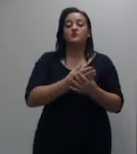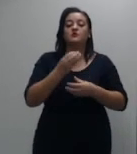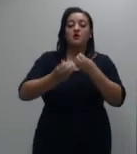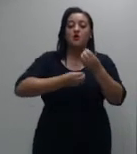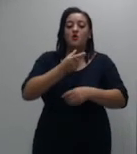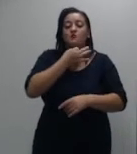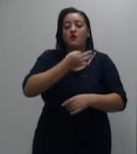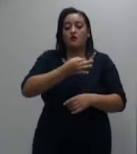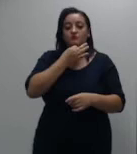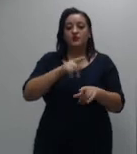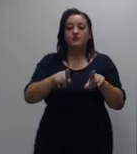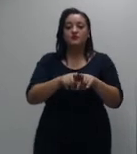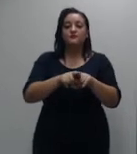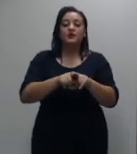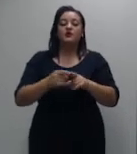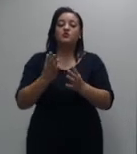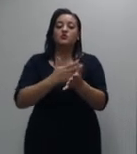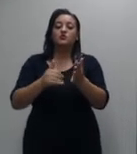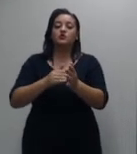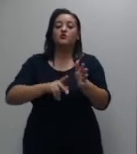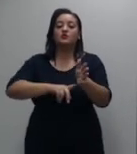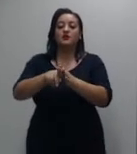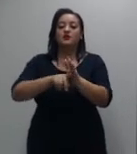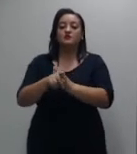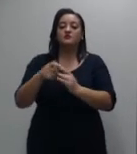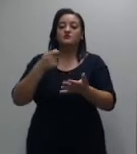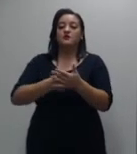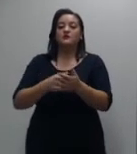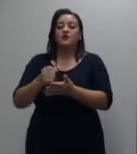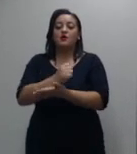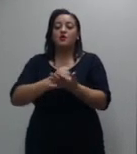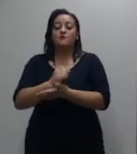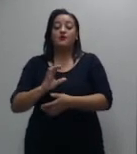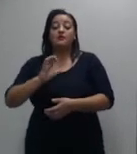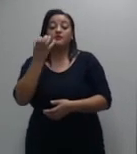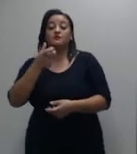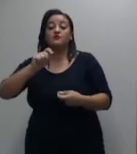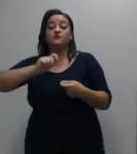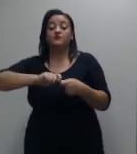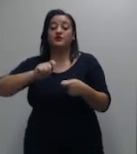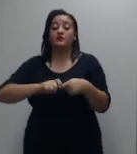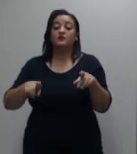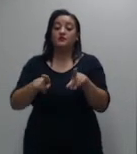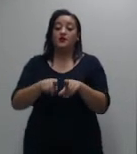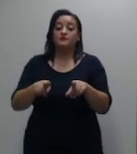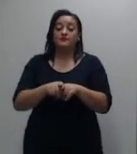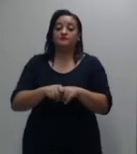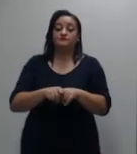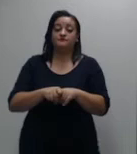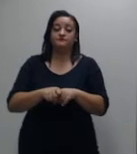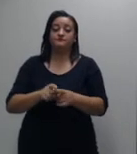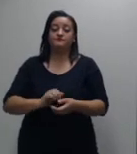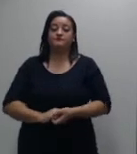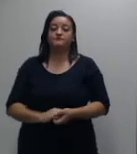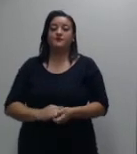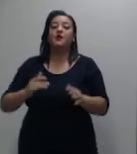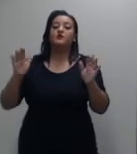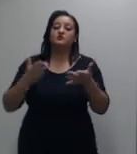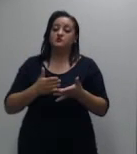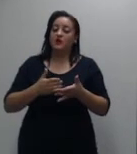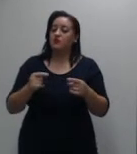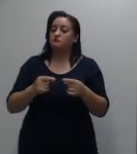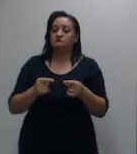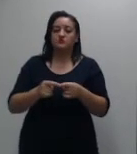argumentos e toda essa questão da indenização com base na decisão que se pleiteia a homologação já objecto de discussão